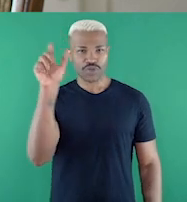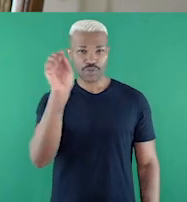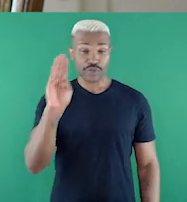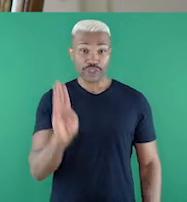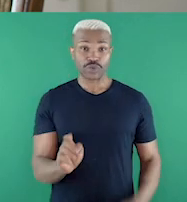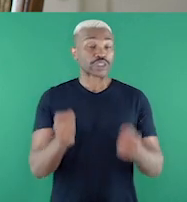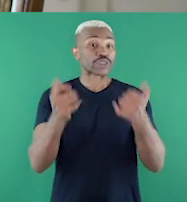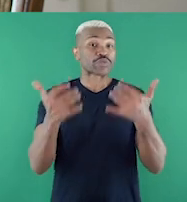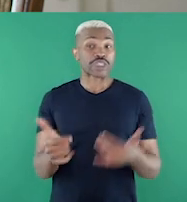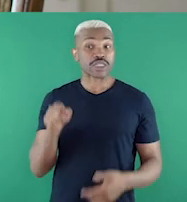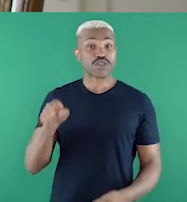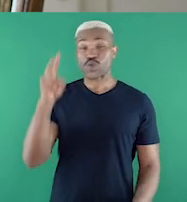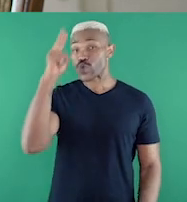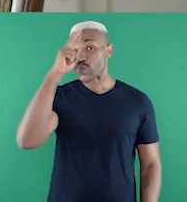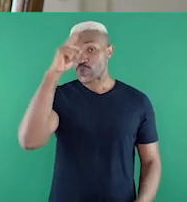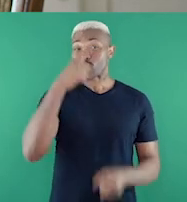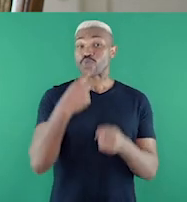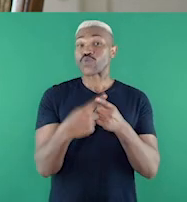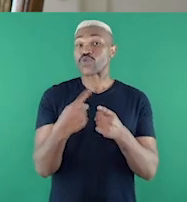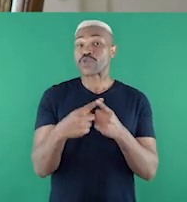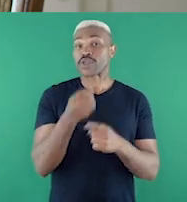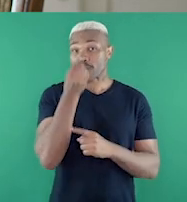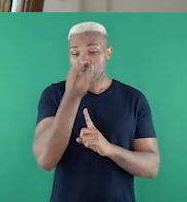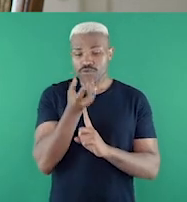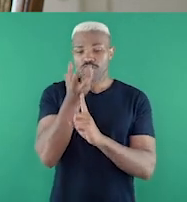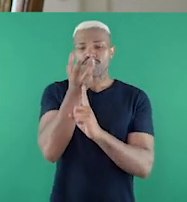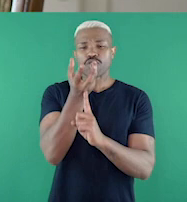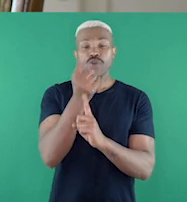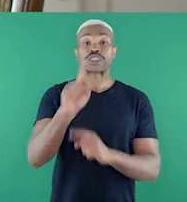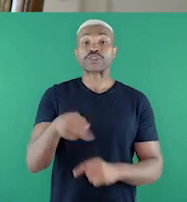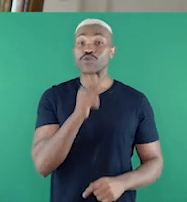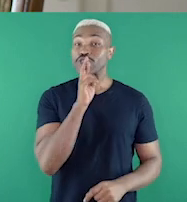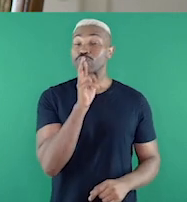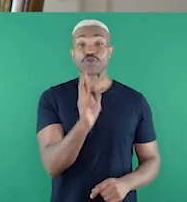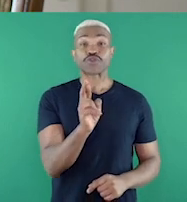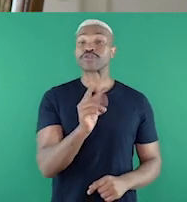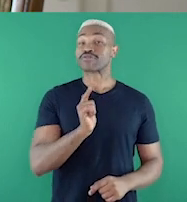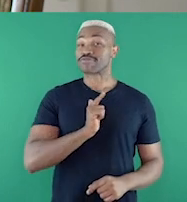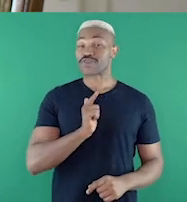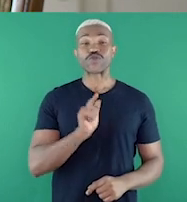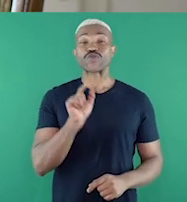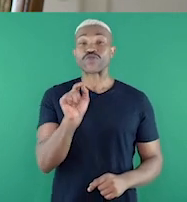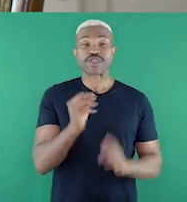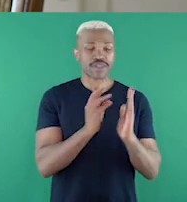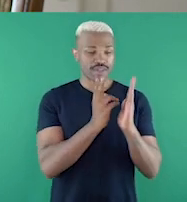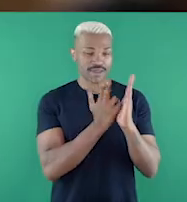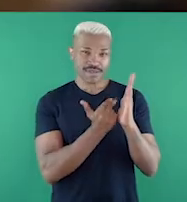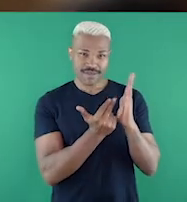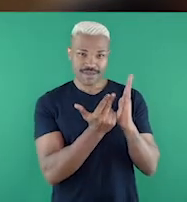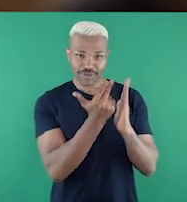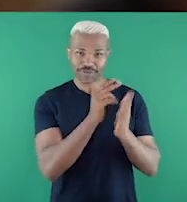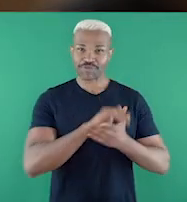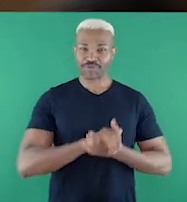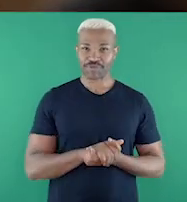fala que ela nunca lembrava, né, o porquê dos girassóis, mas a resposta está justamente nas ilustrações.